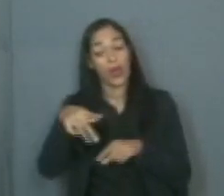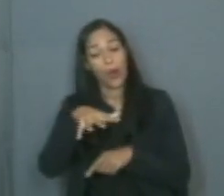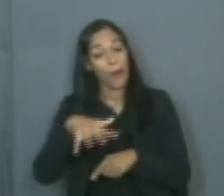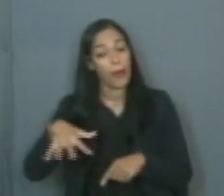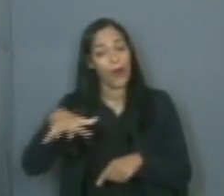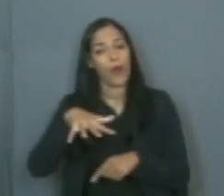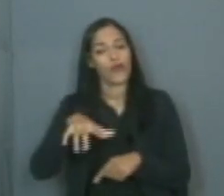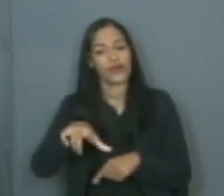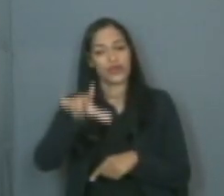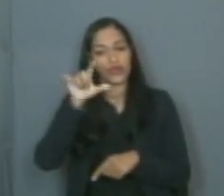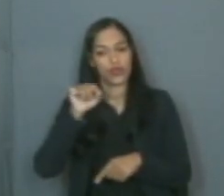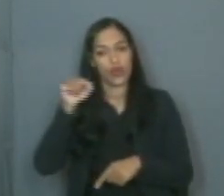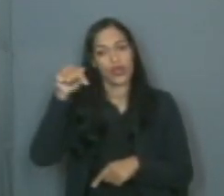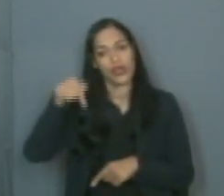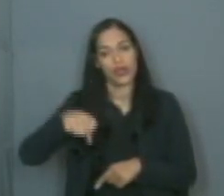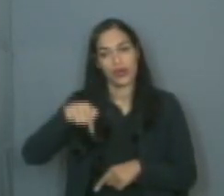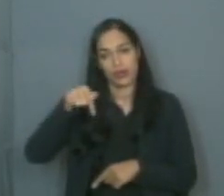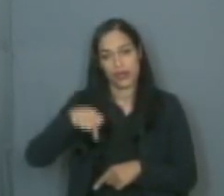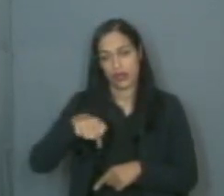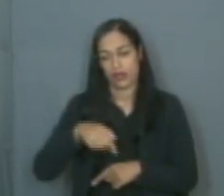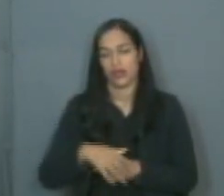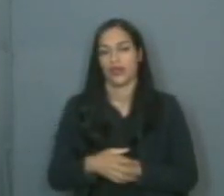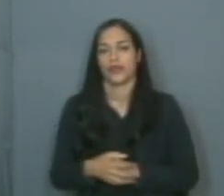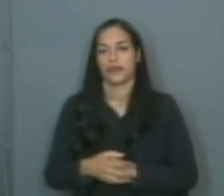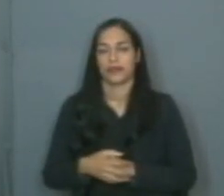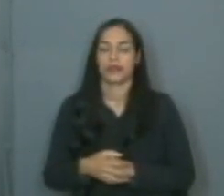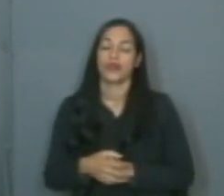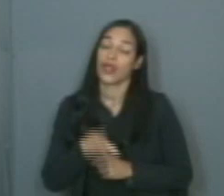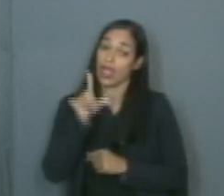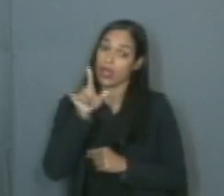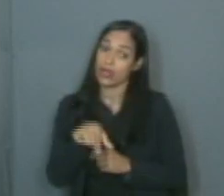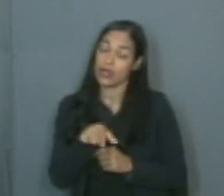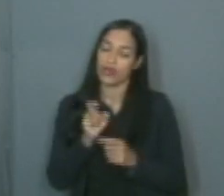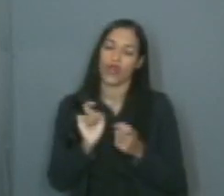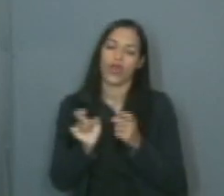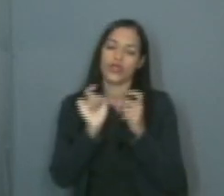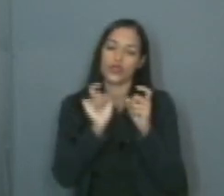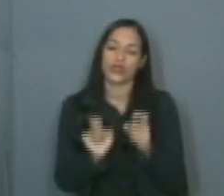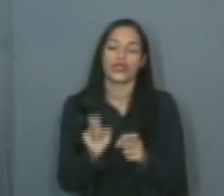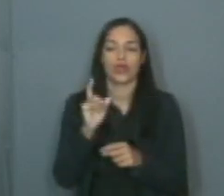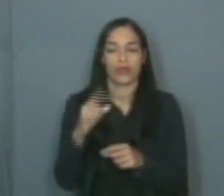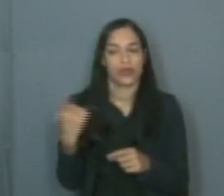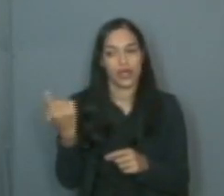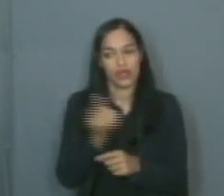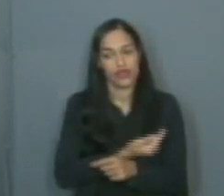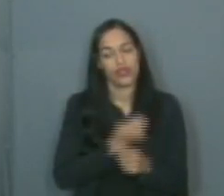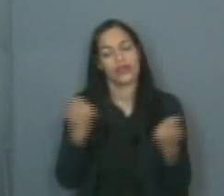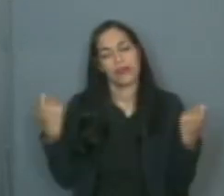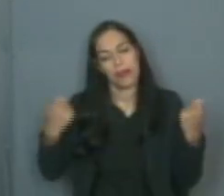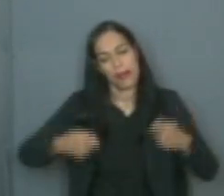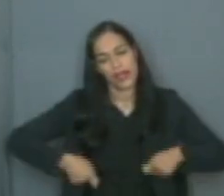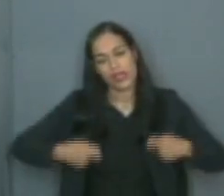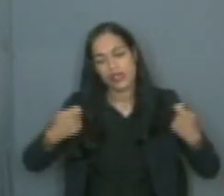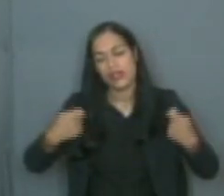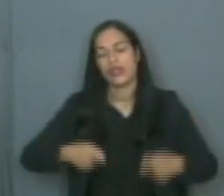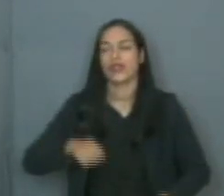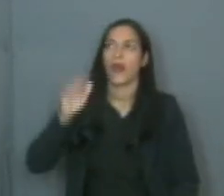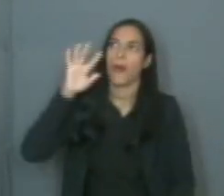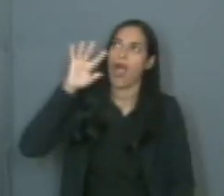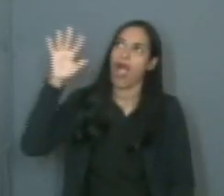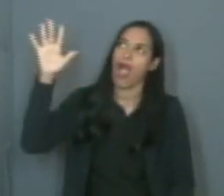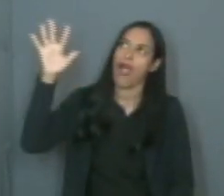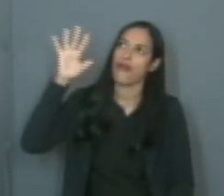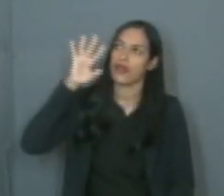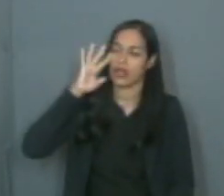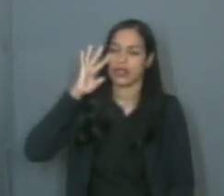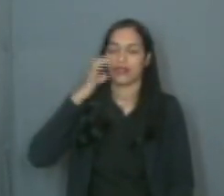nos colocou aqui. Essa é uma discussão que a gente precisa ver, uma reflexão que a gente